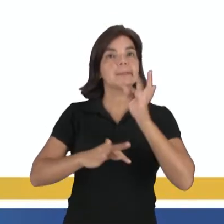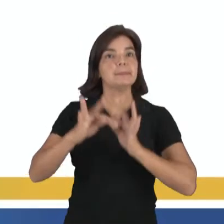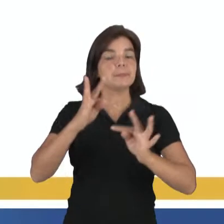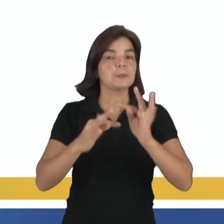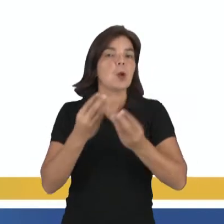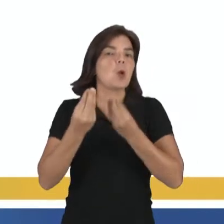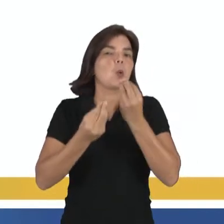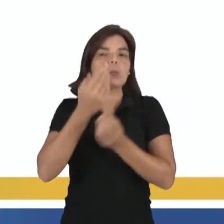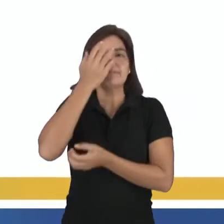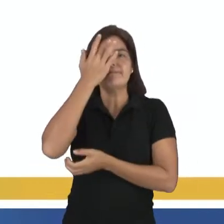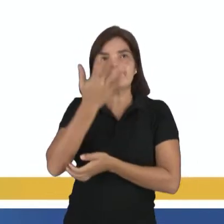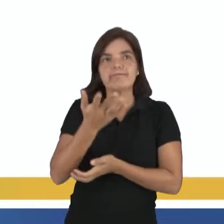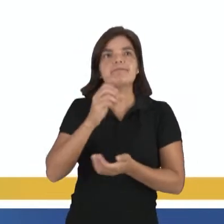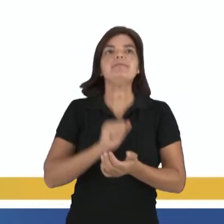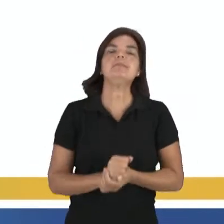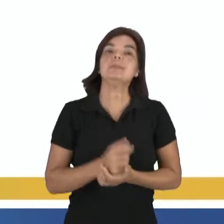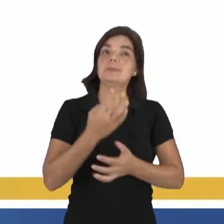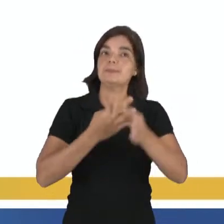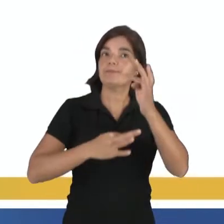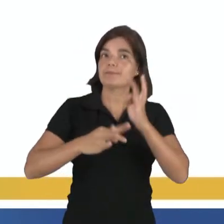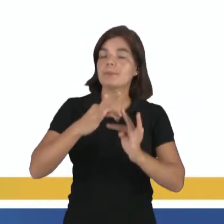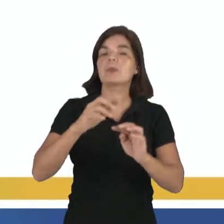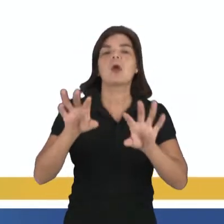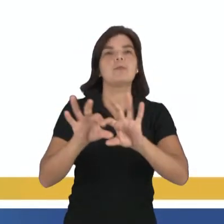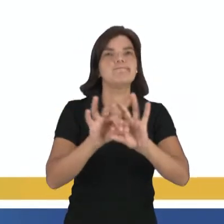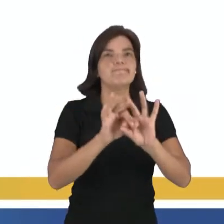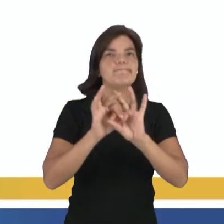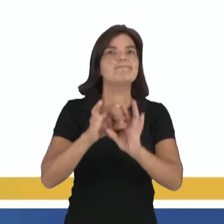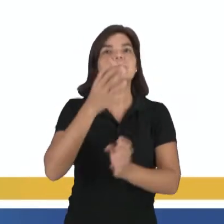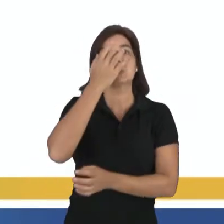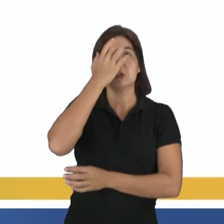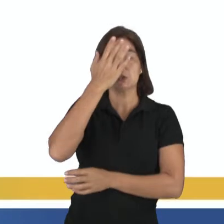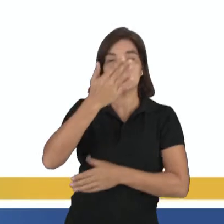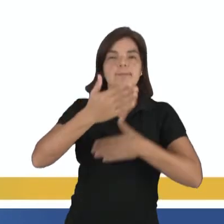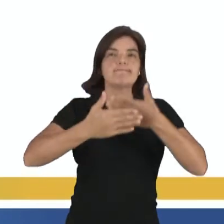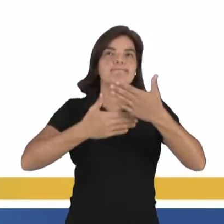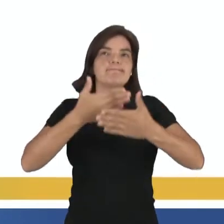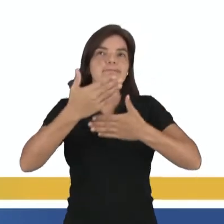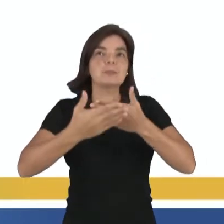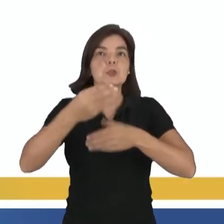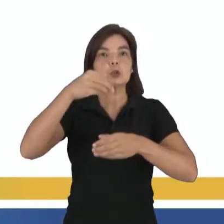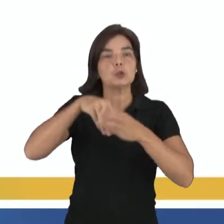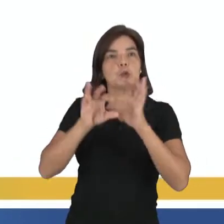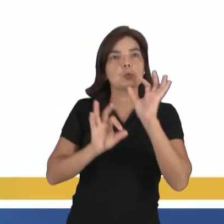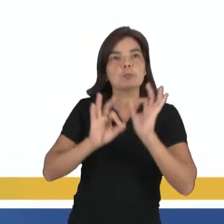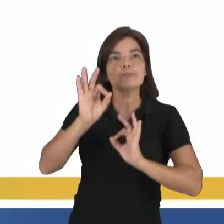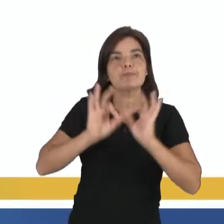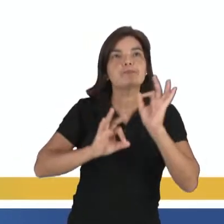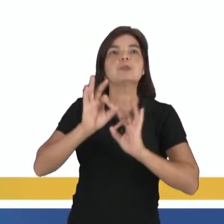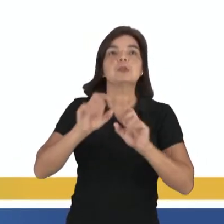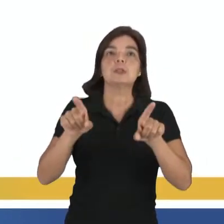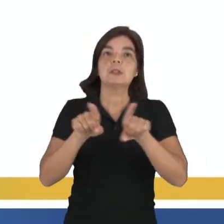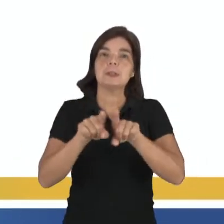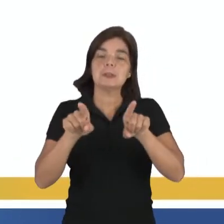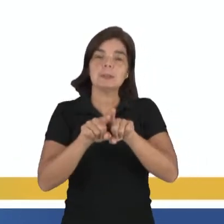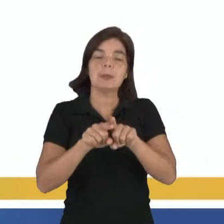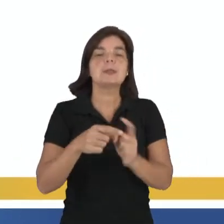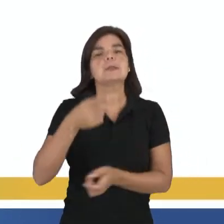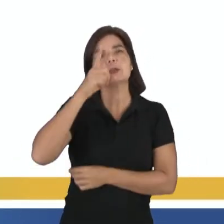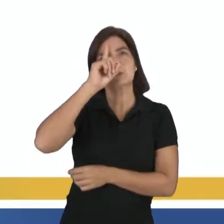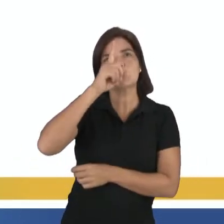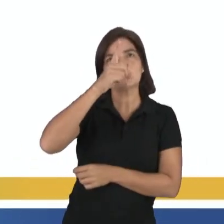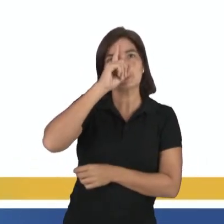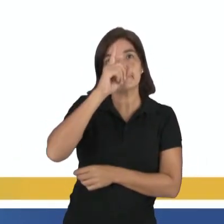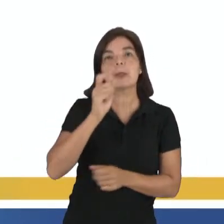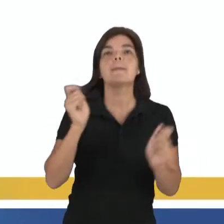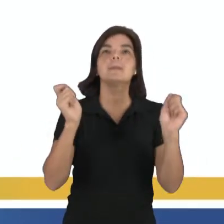tecnologia como facilitador. A tecnologia é uma grande aliada para facilitar processos dentro de uma organização. Integrada com as